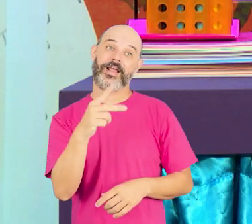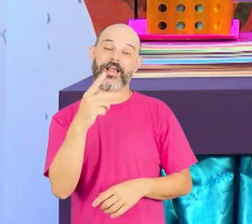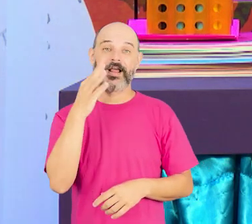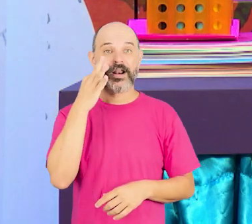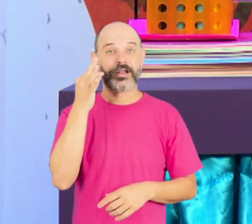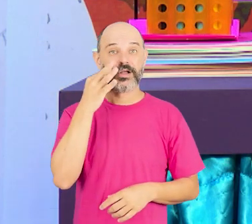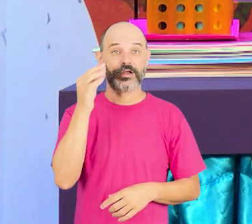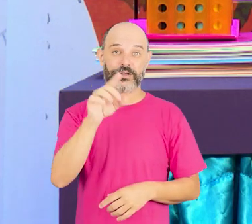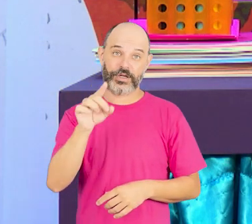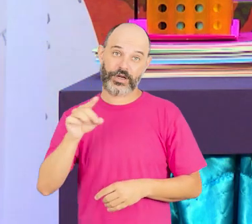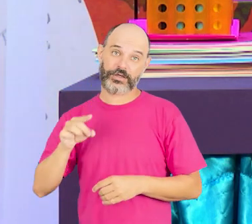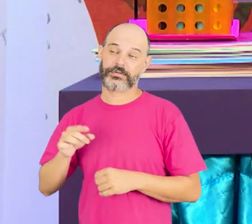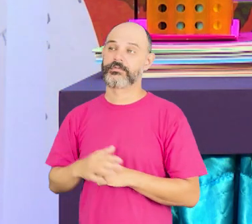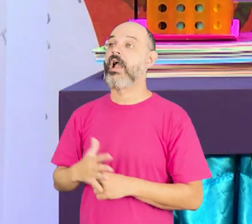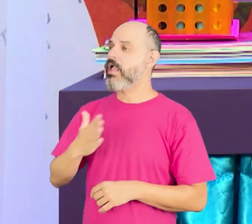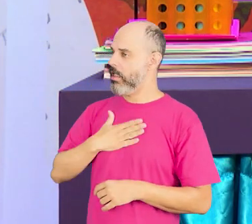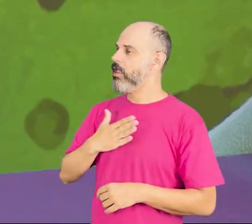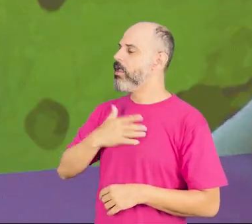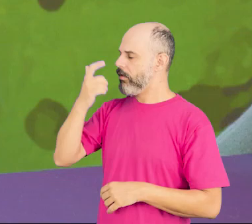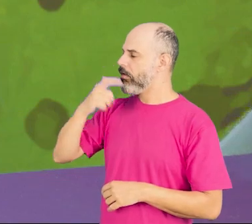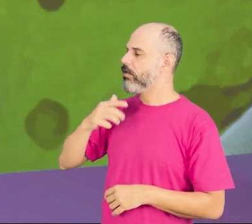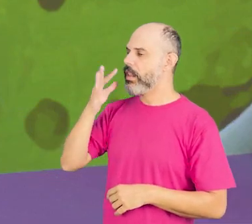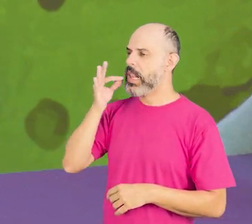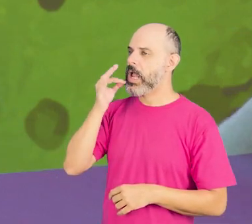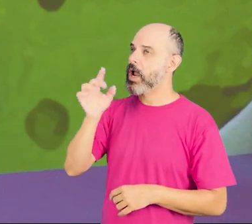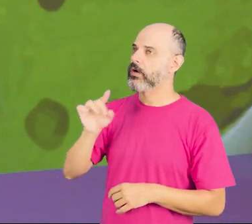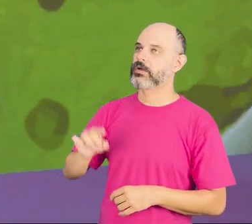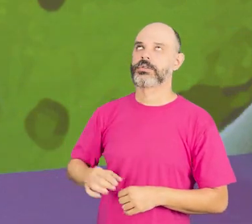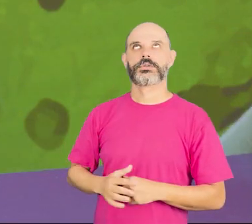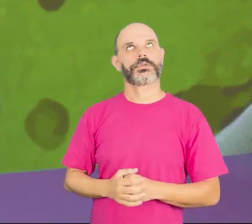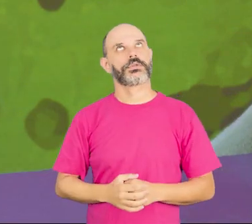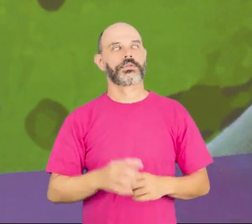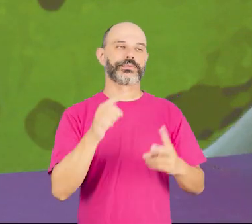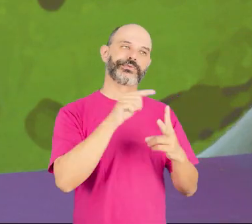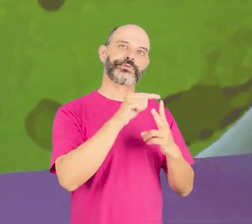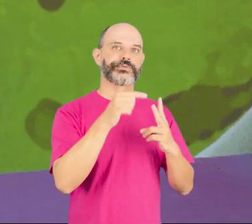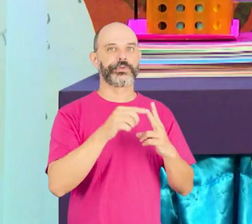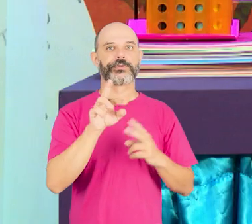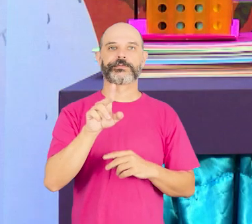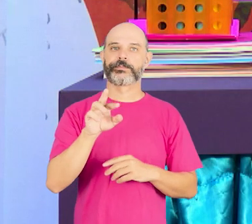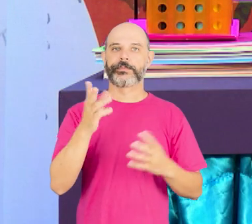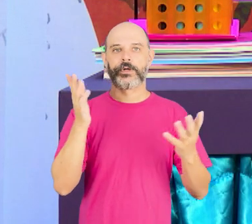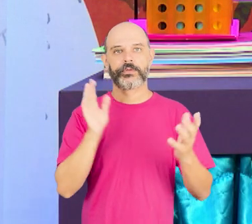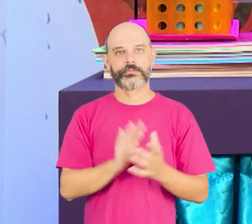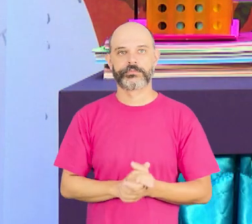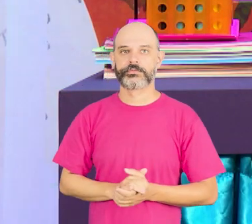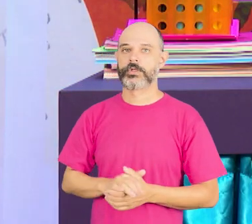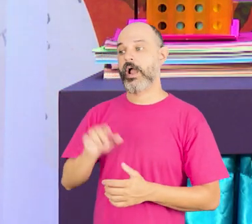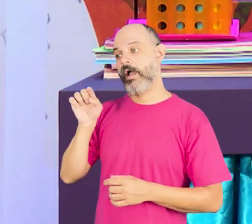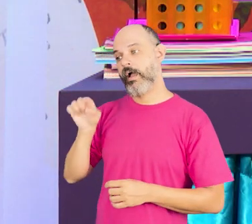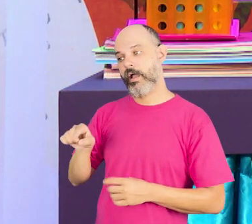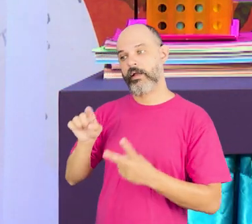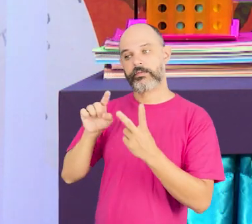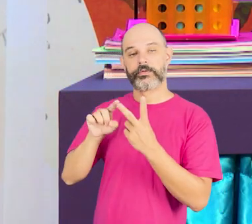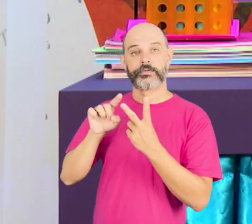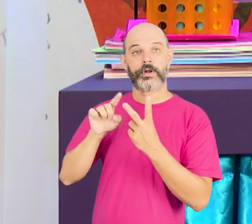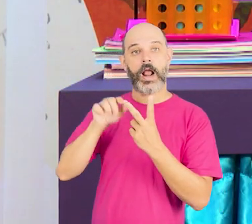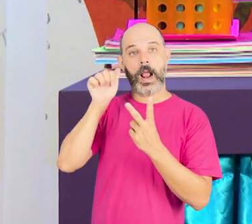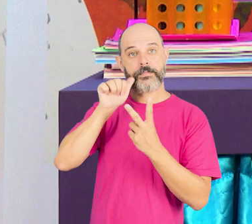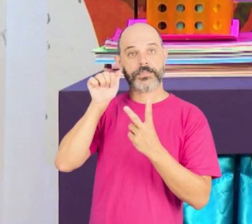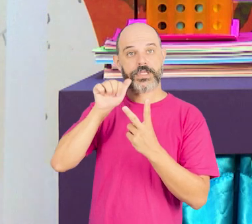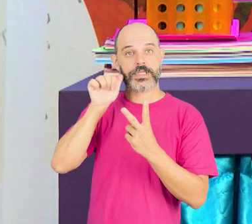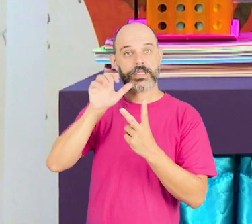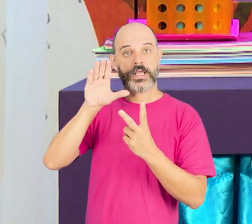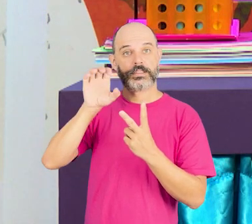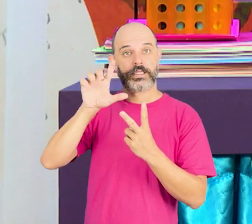Leopoldinho, Ratinho Léo! Ai, esses irmãos! Pessoal, essa é minha irmã Celina